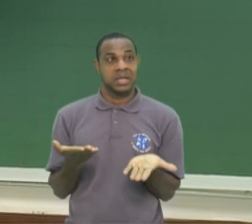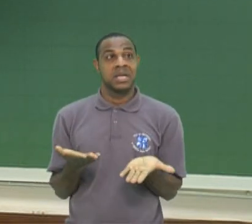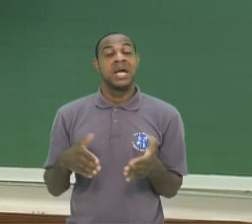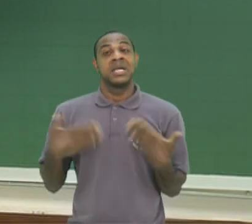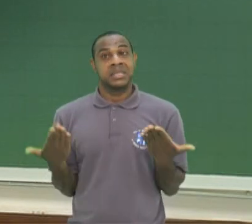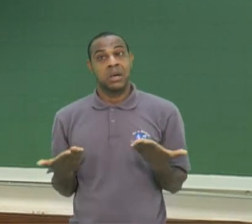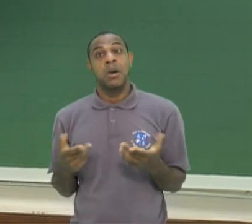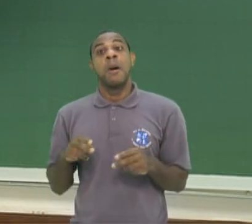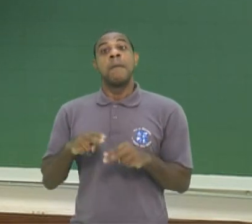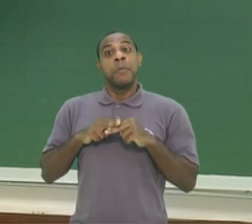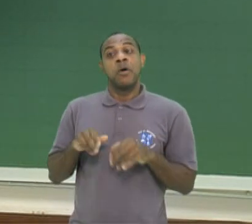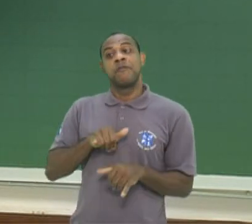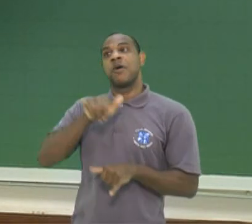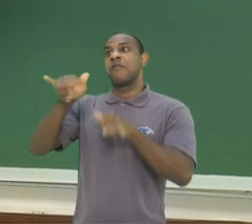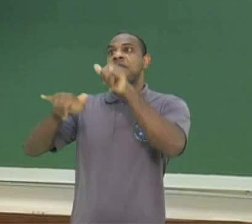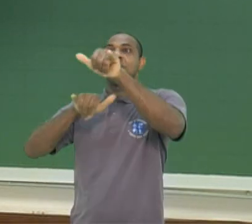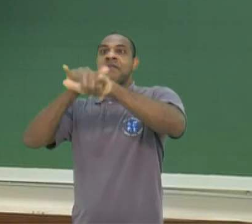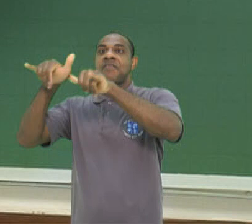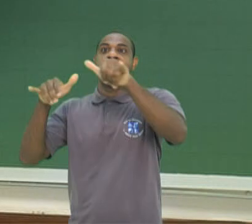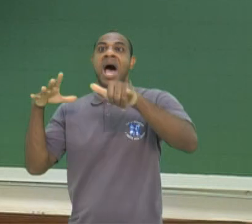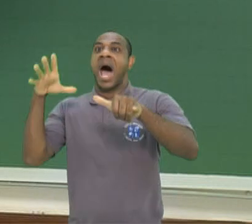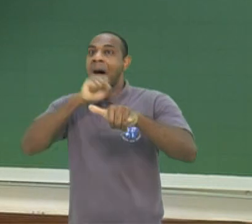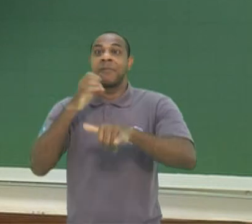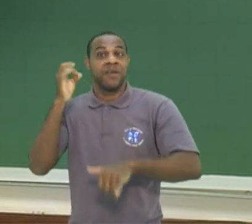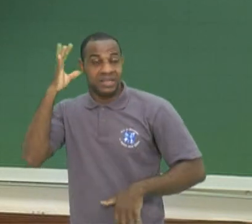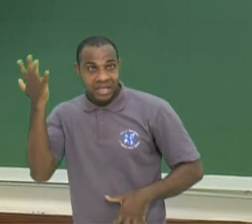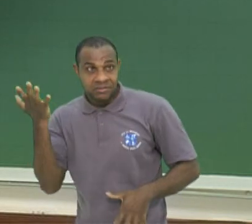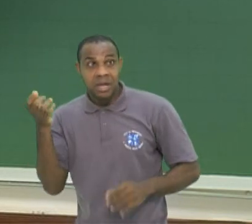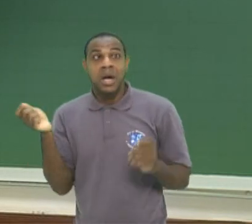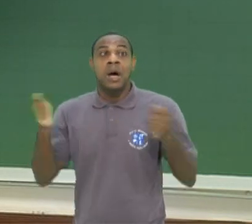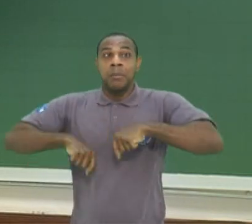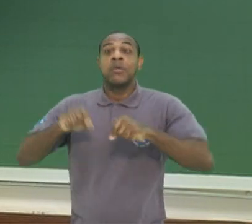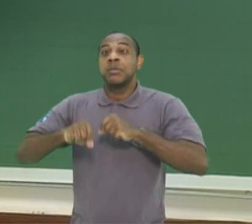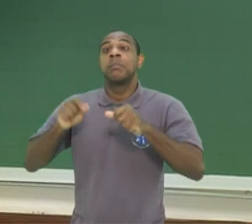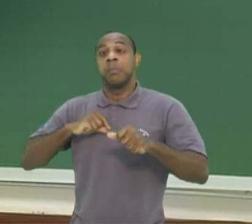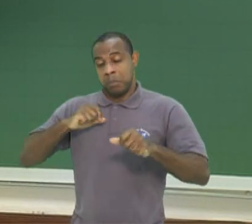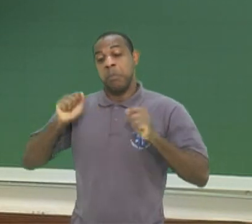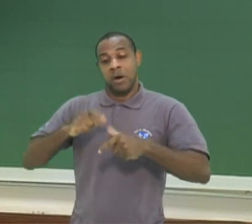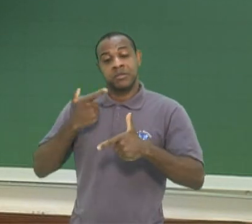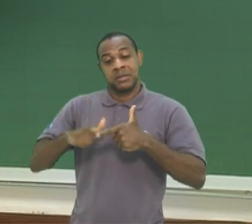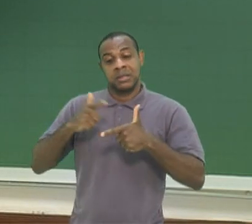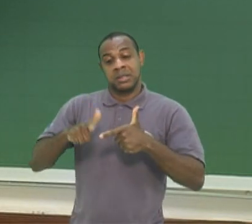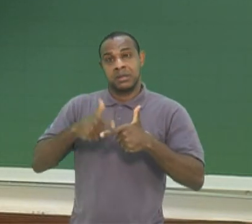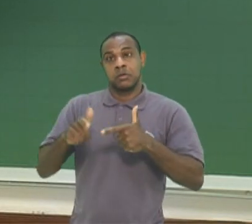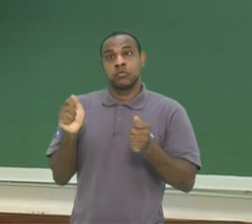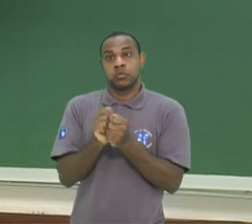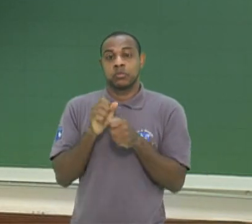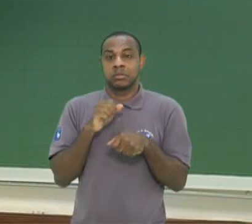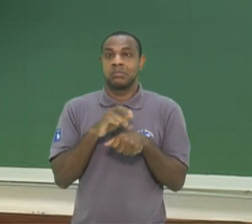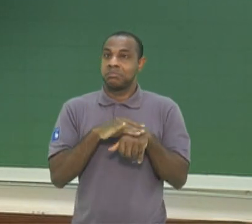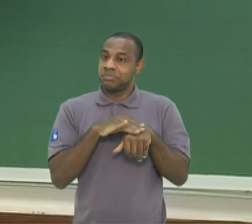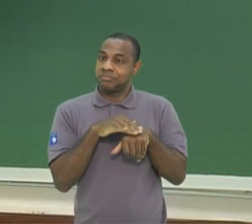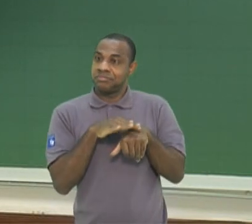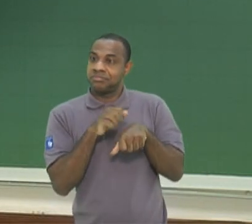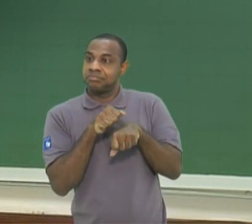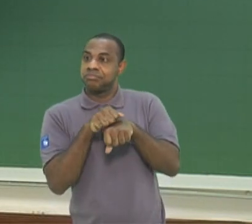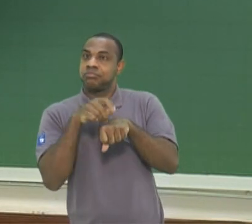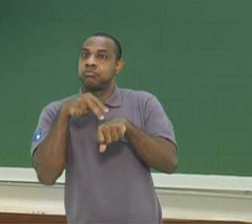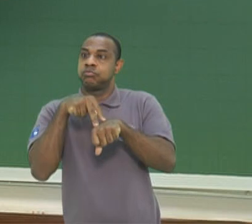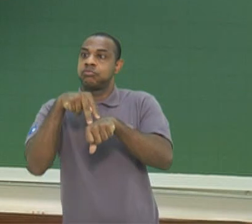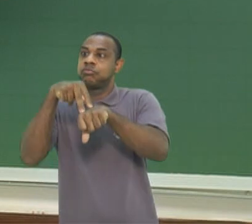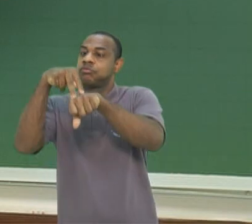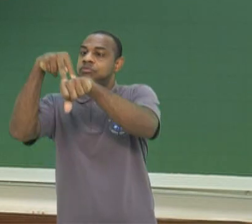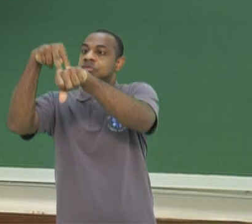estar em diferentes países com tamanha facilidade, ela pode levar o problema consigo. Afinal, essa